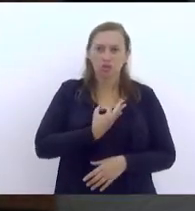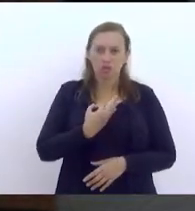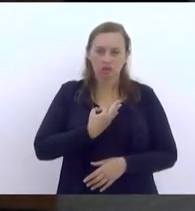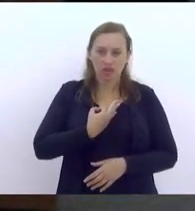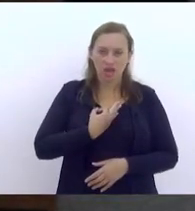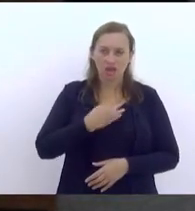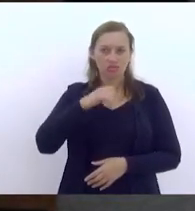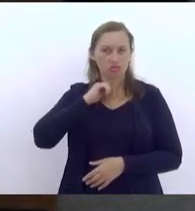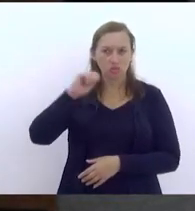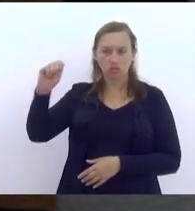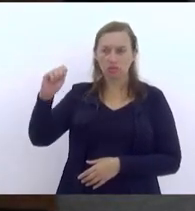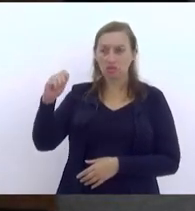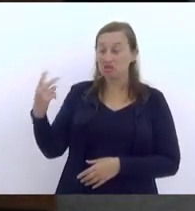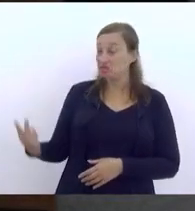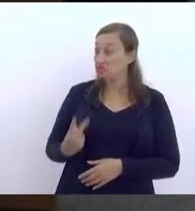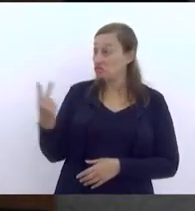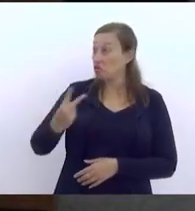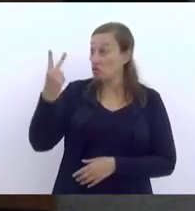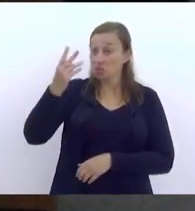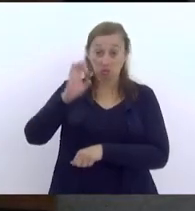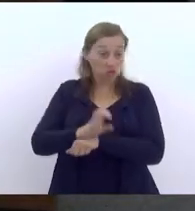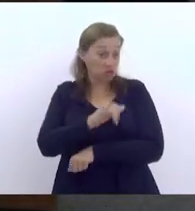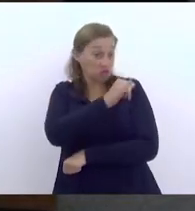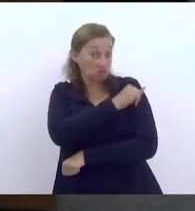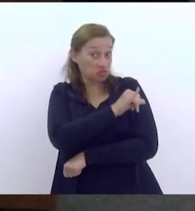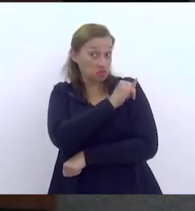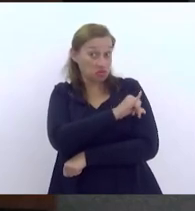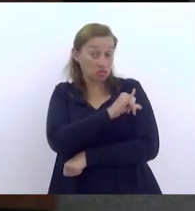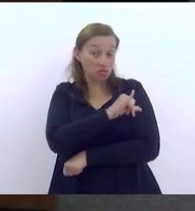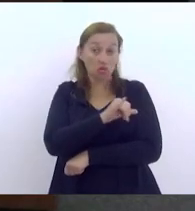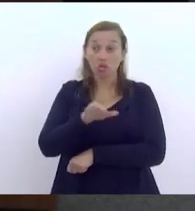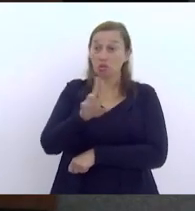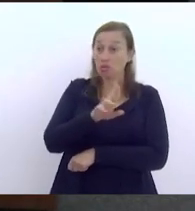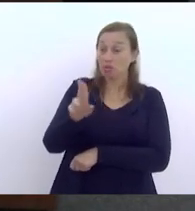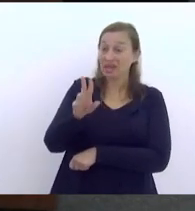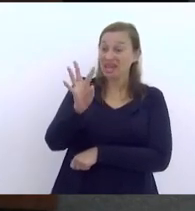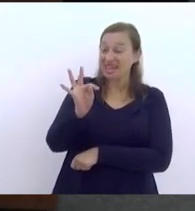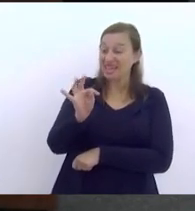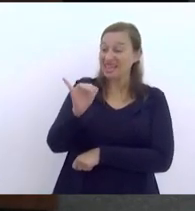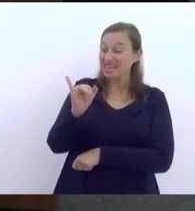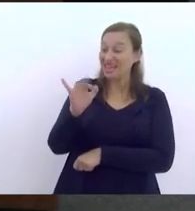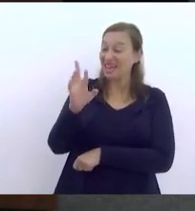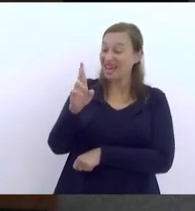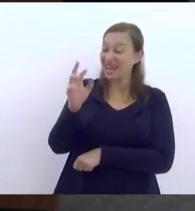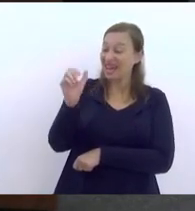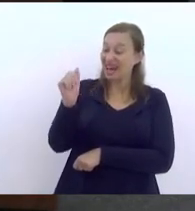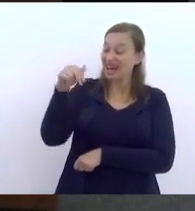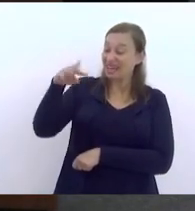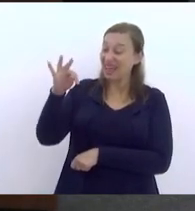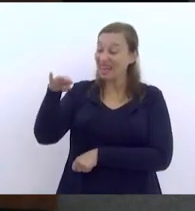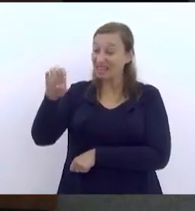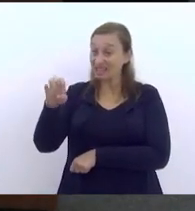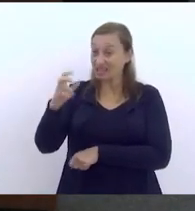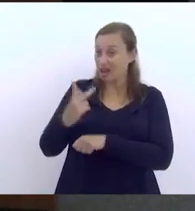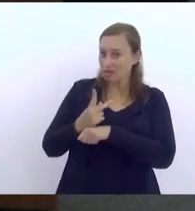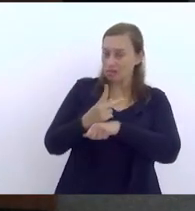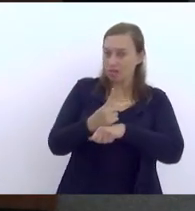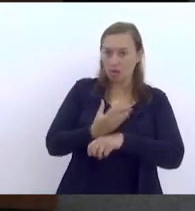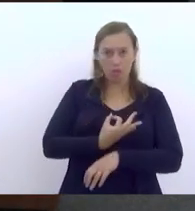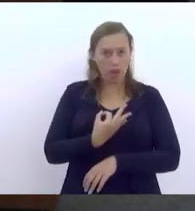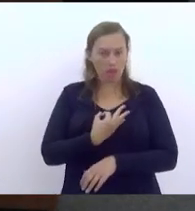do Rio de Janeiro, que leva em seu nome Tiradentes. Parece que ainda estamos, meu companheiro também, professor de